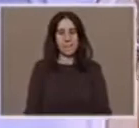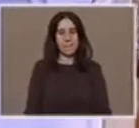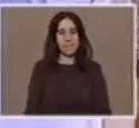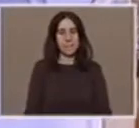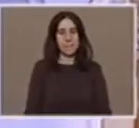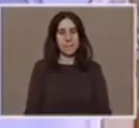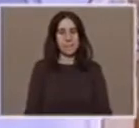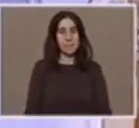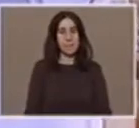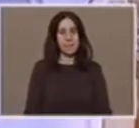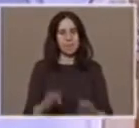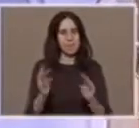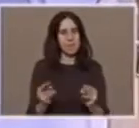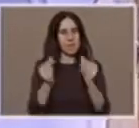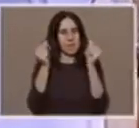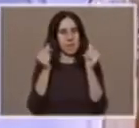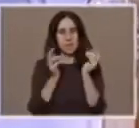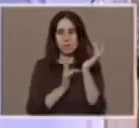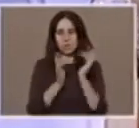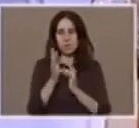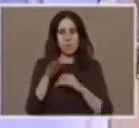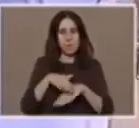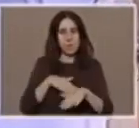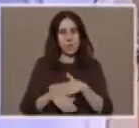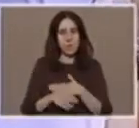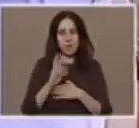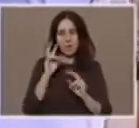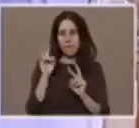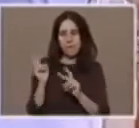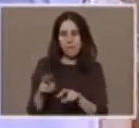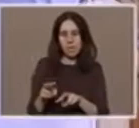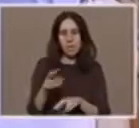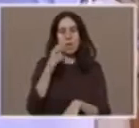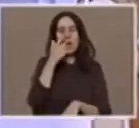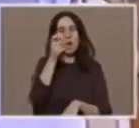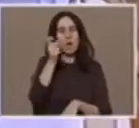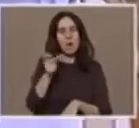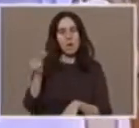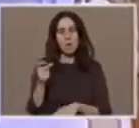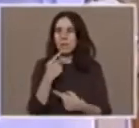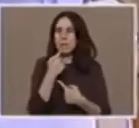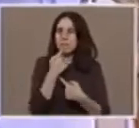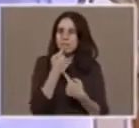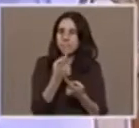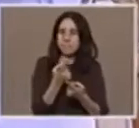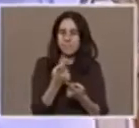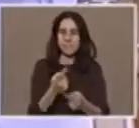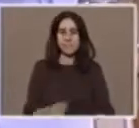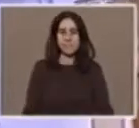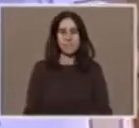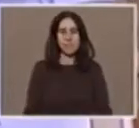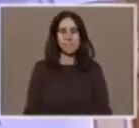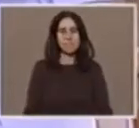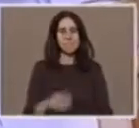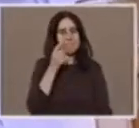Quando viram o milagre que Jesus fizera, aqueles homens começaram a dizer: "Este é,